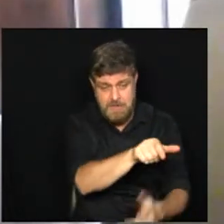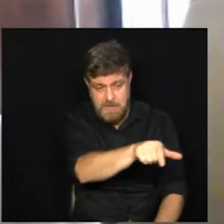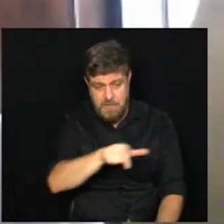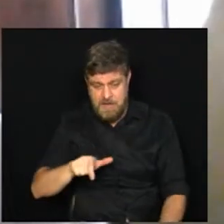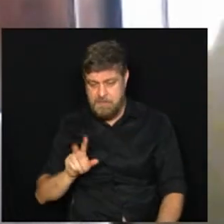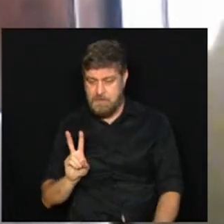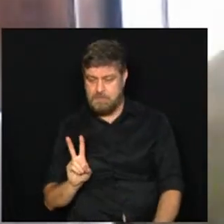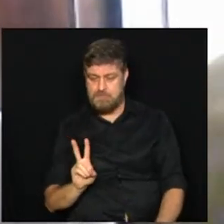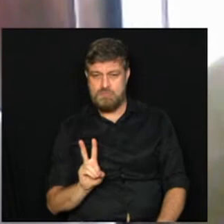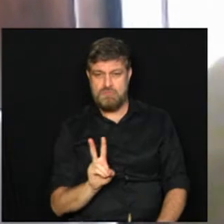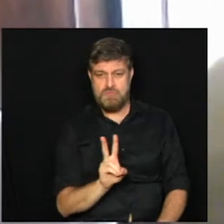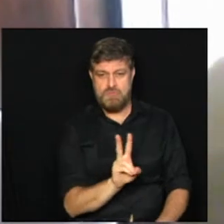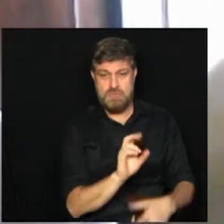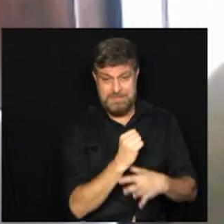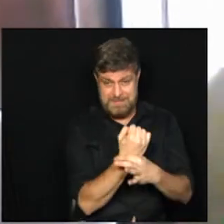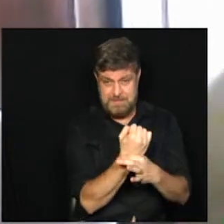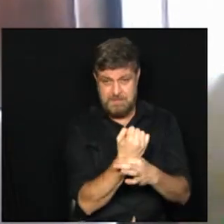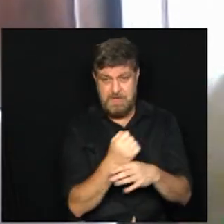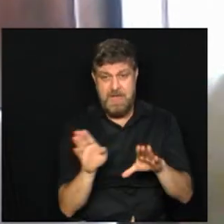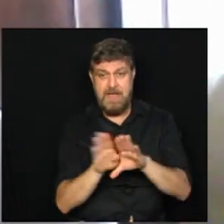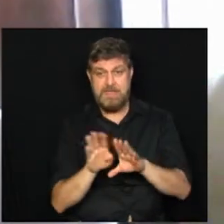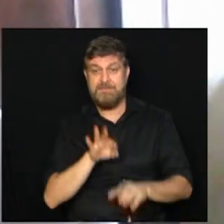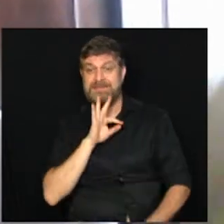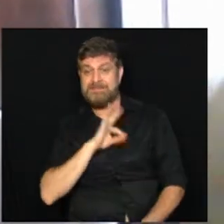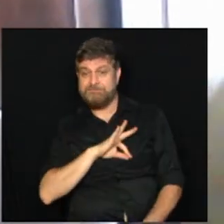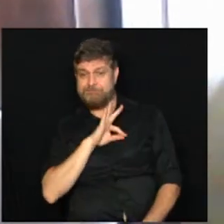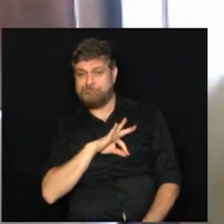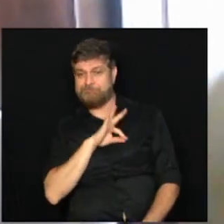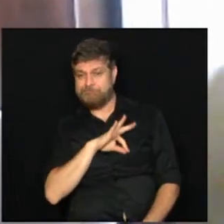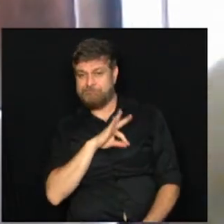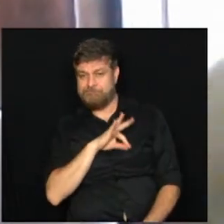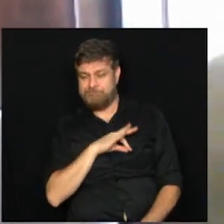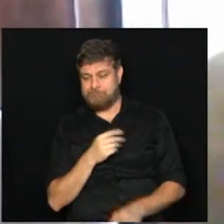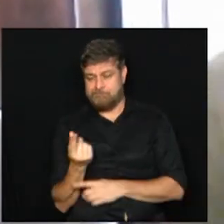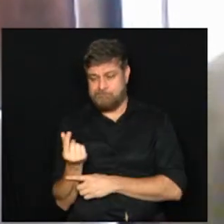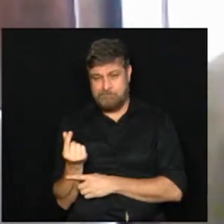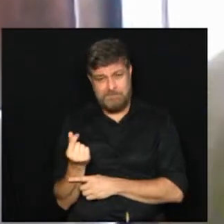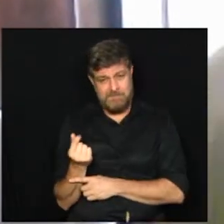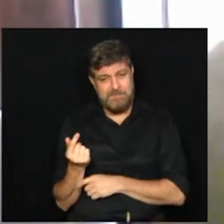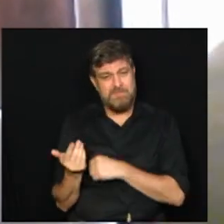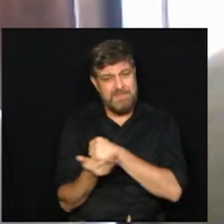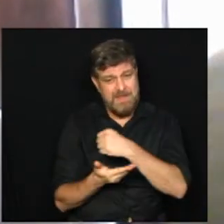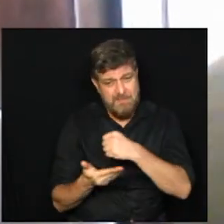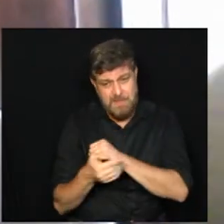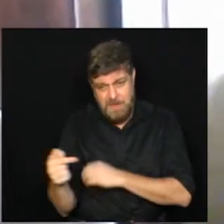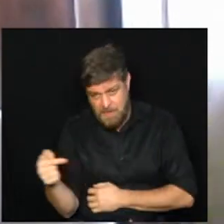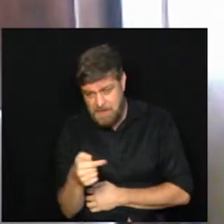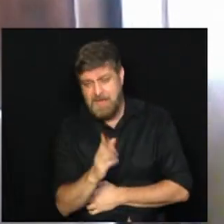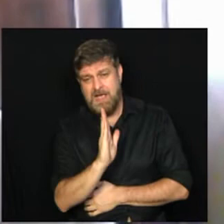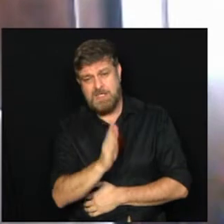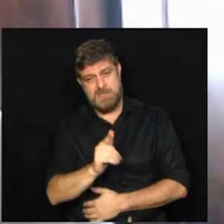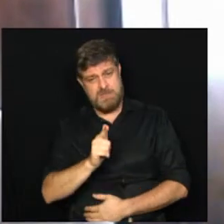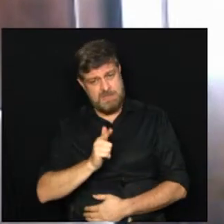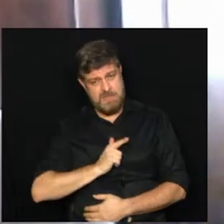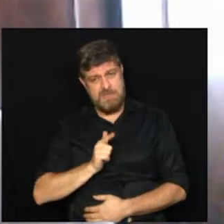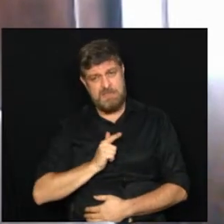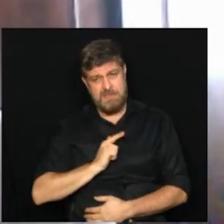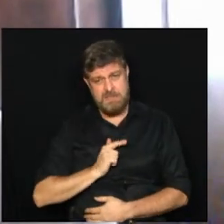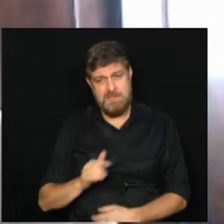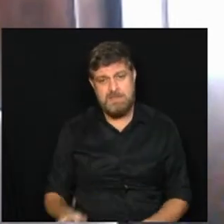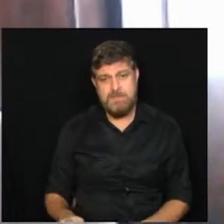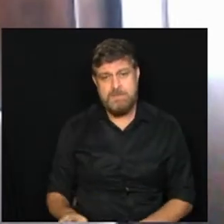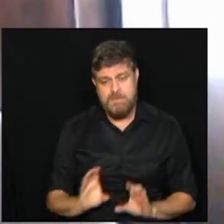Também a questão da geração de renda, que é fundamental ali, já existe, né, uma coisa encaminhada de